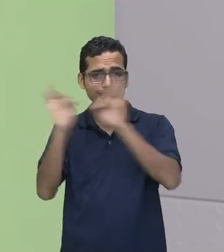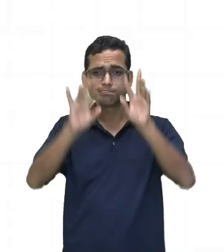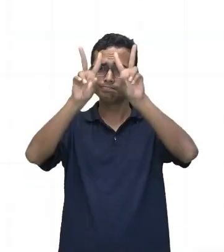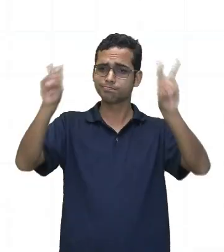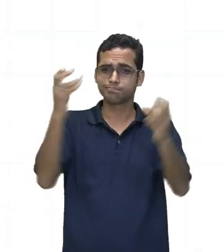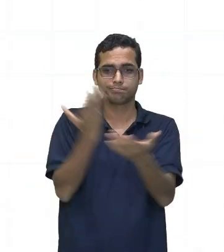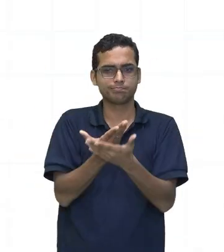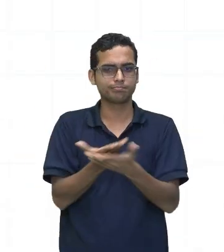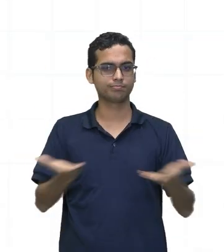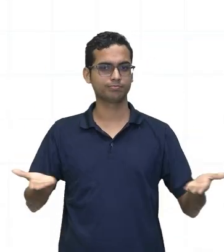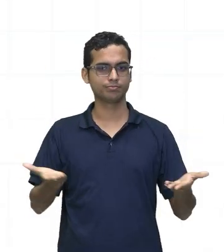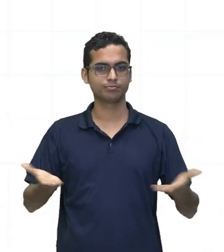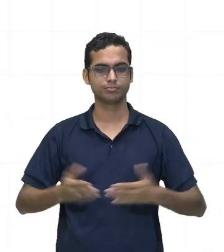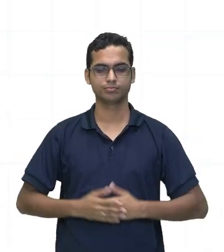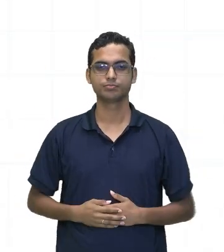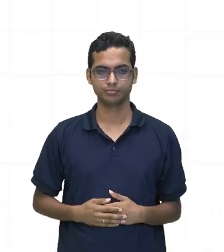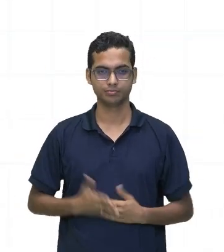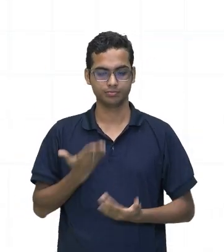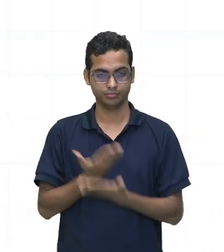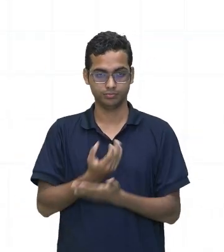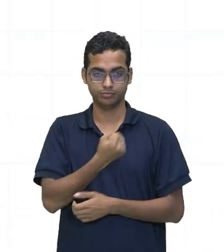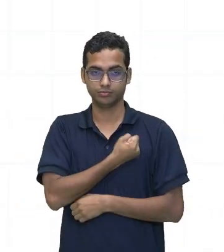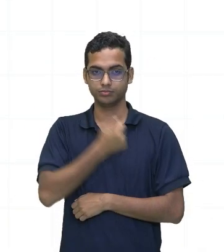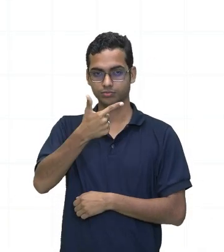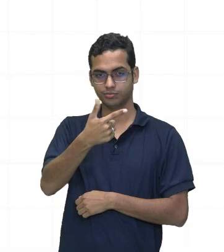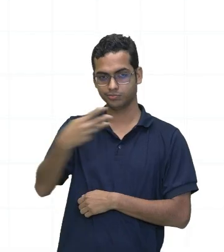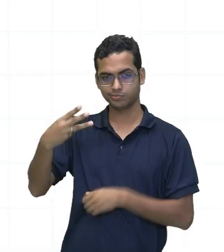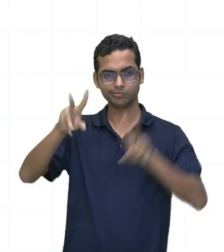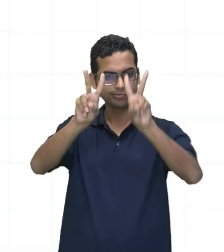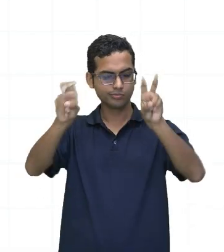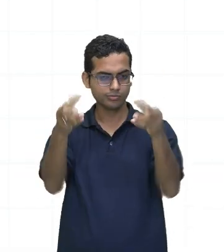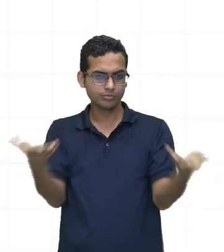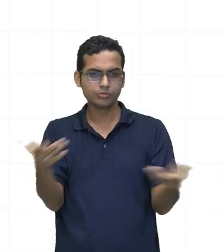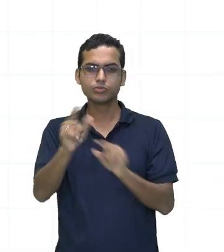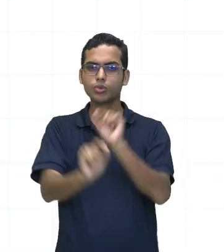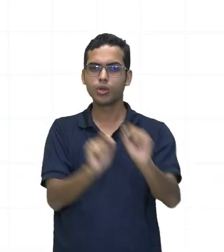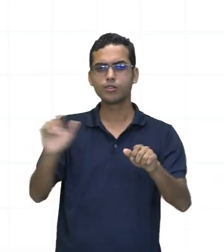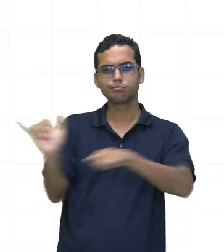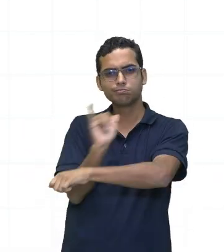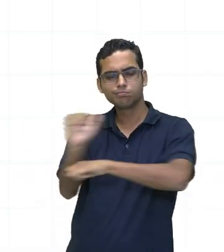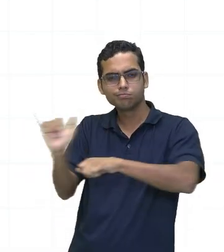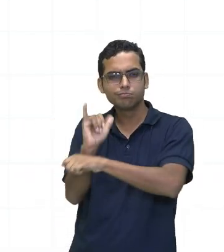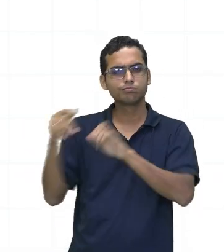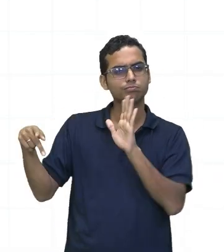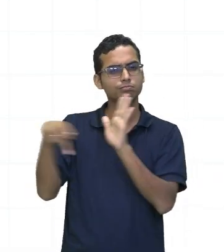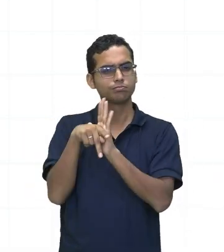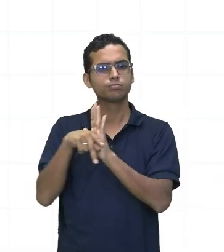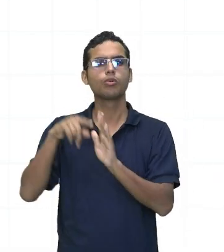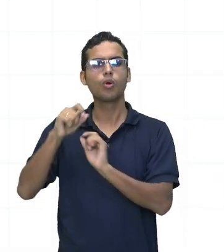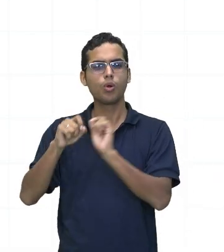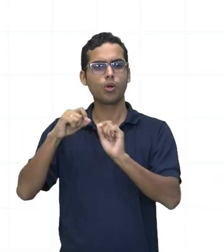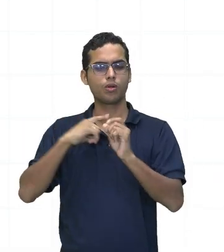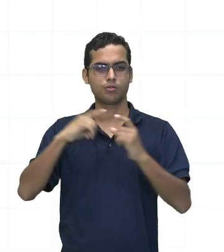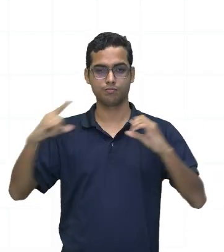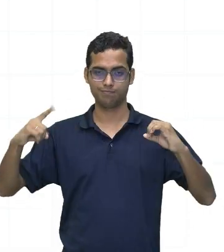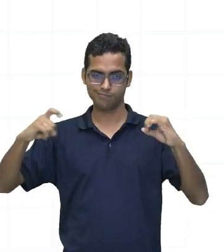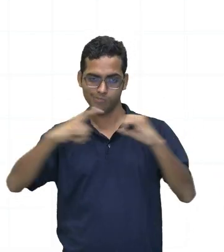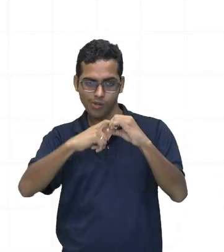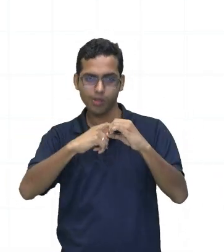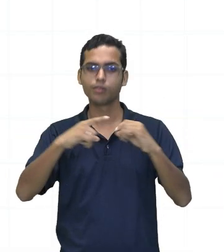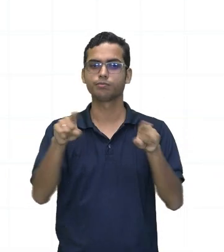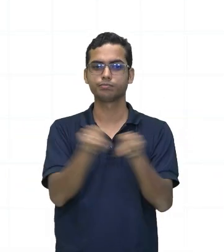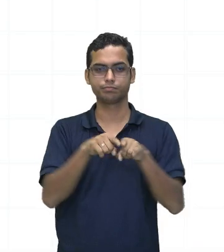dessa aula. Então a nossa aula 23 traz como objeto de conhecimento mecanismos reprodutivos e no